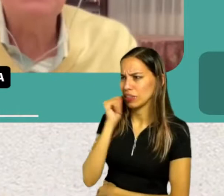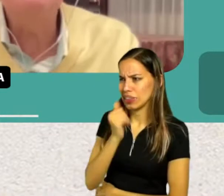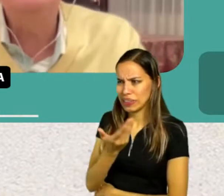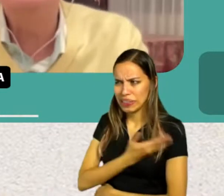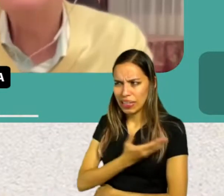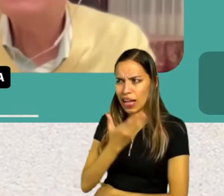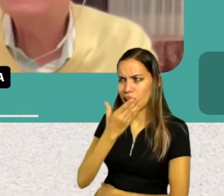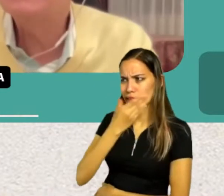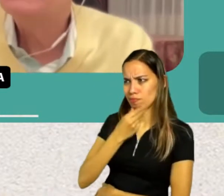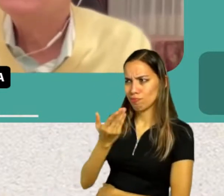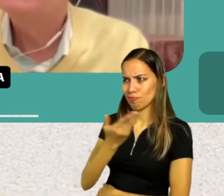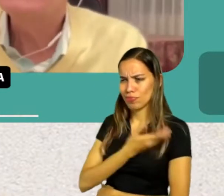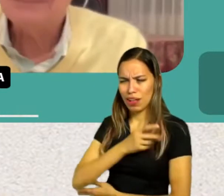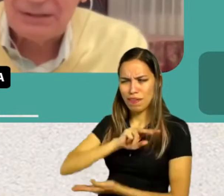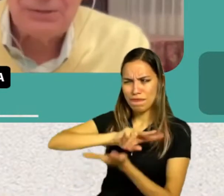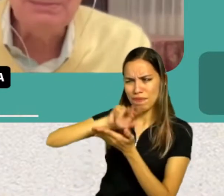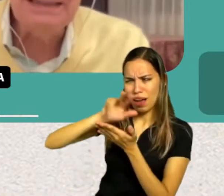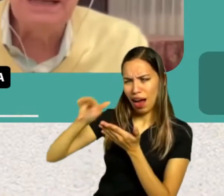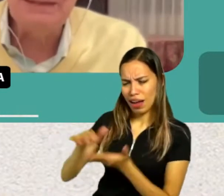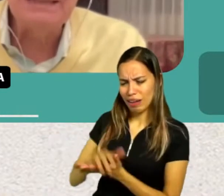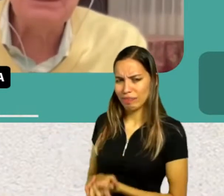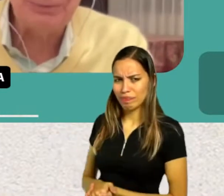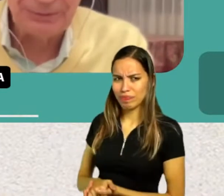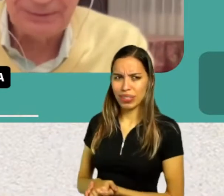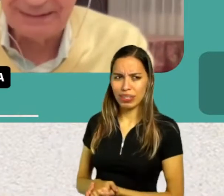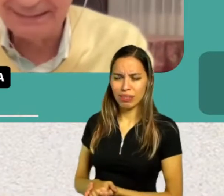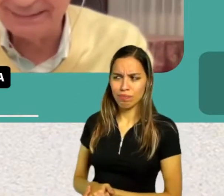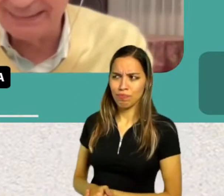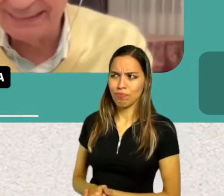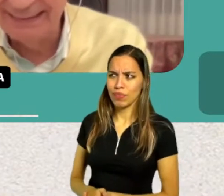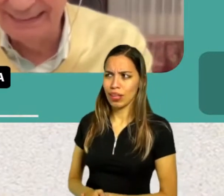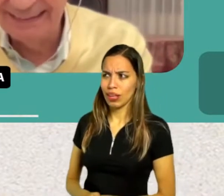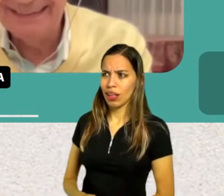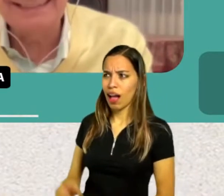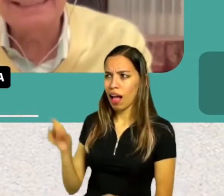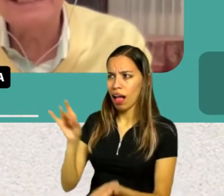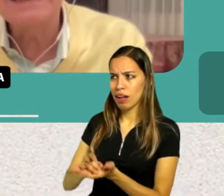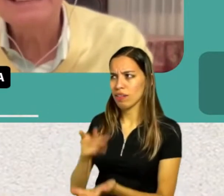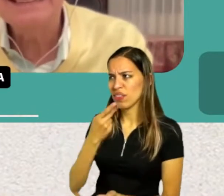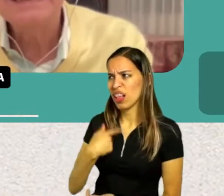Amigos e amigas que são assumidamente hipocondríacos.